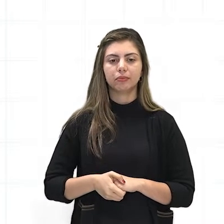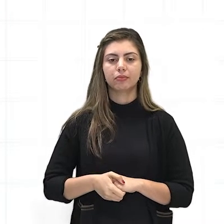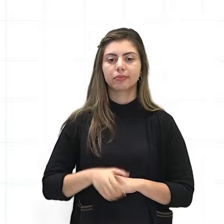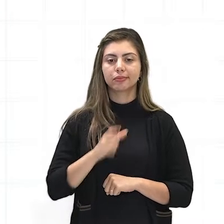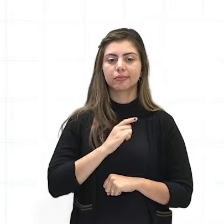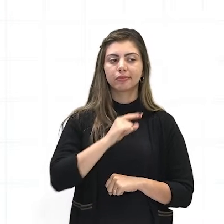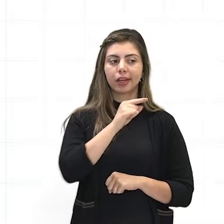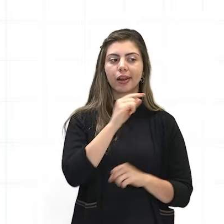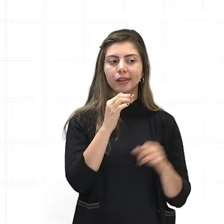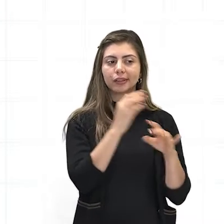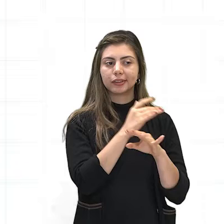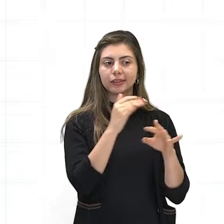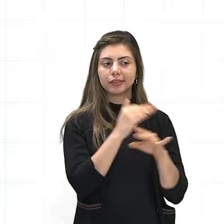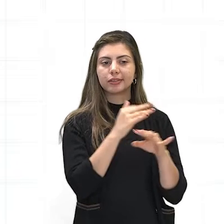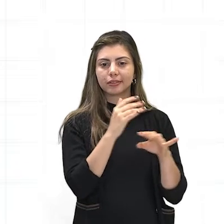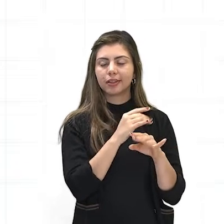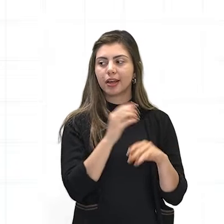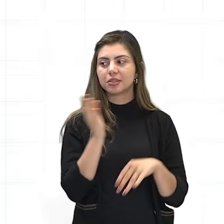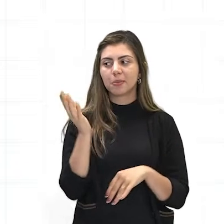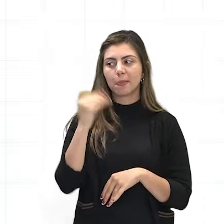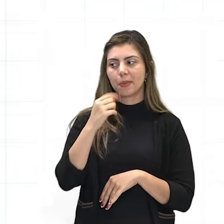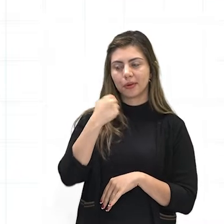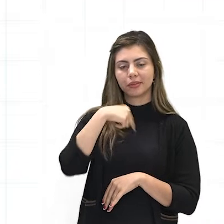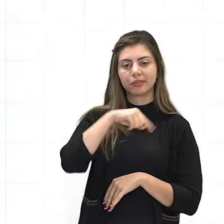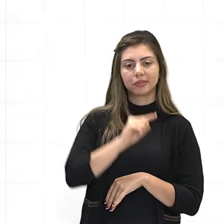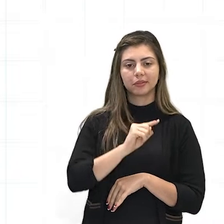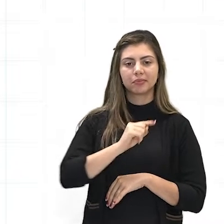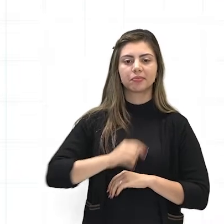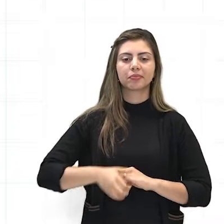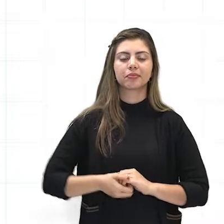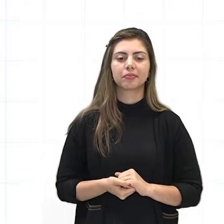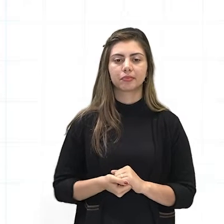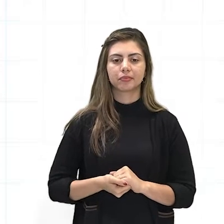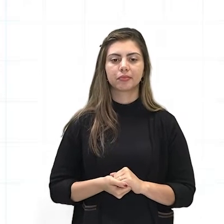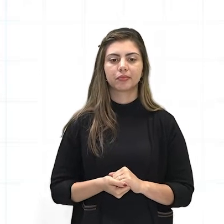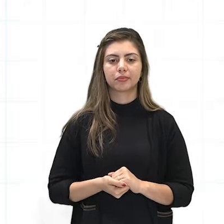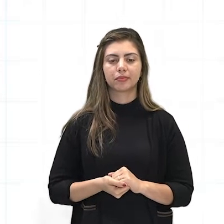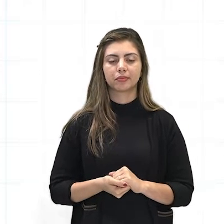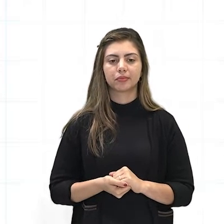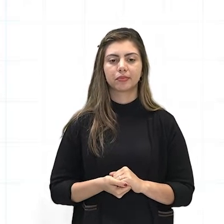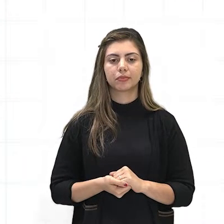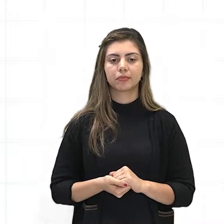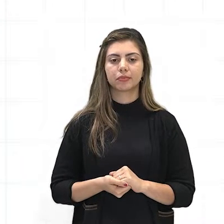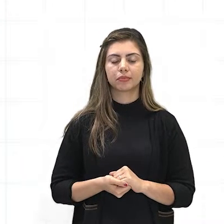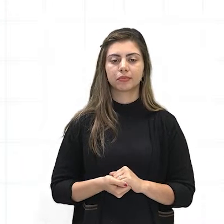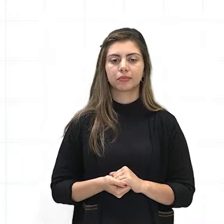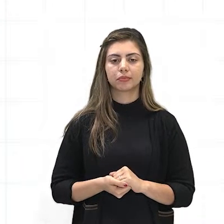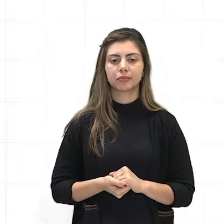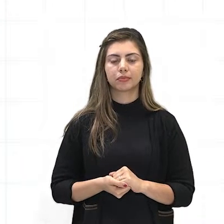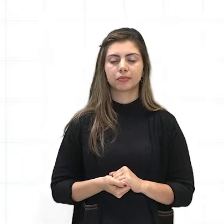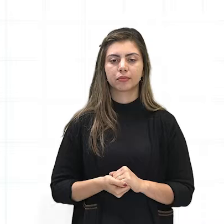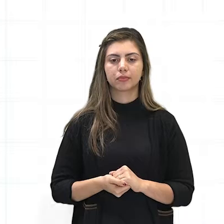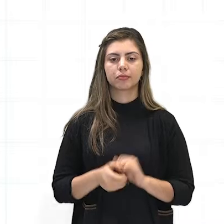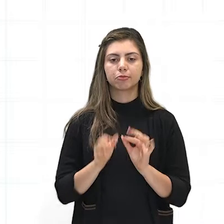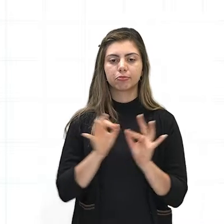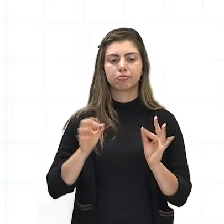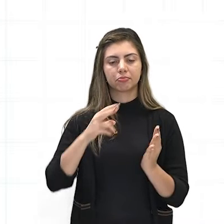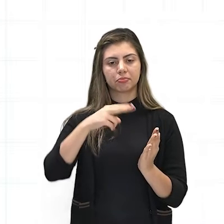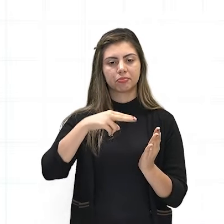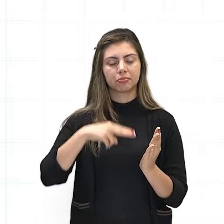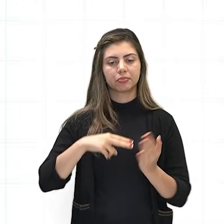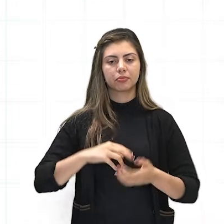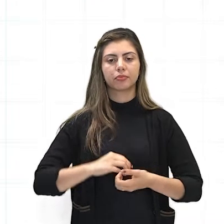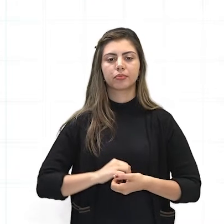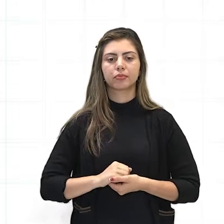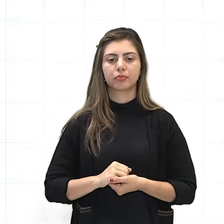palavrinha downtown quer dizer centro da cidade, tá? Downtown, centro. Então, why don't we check out that